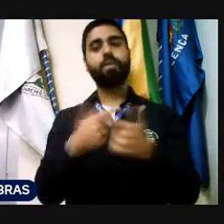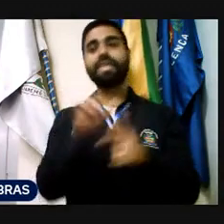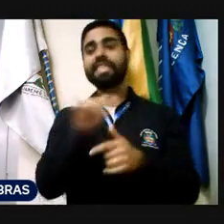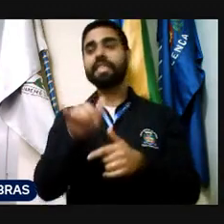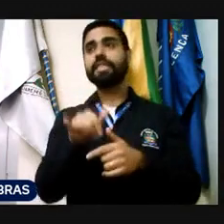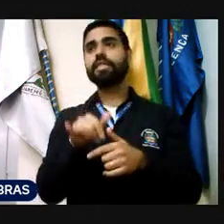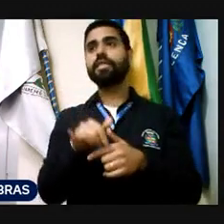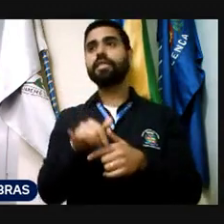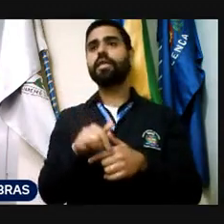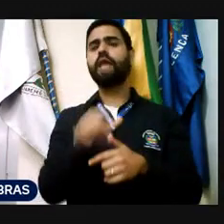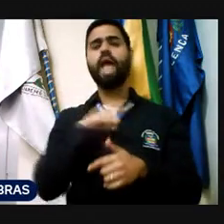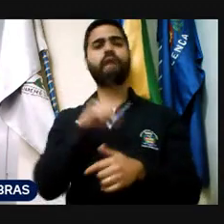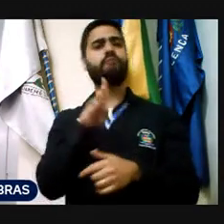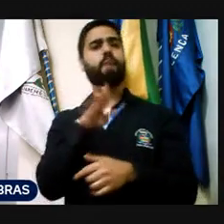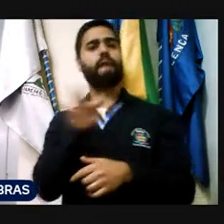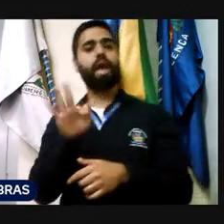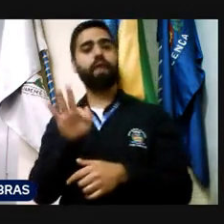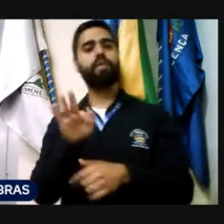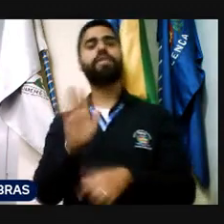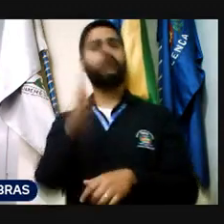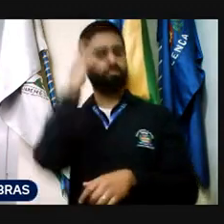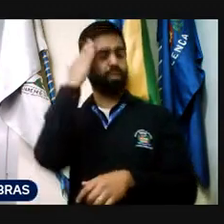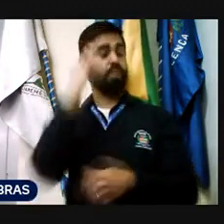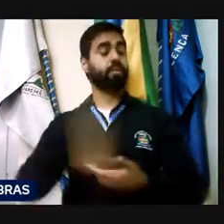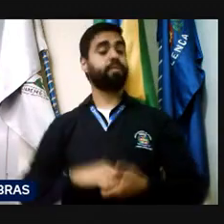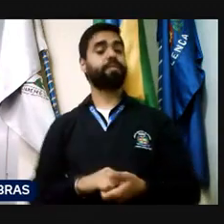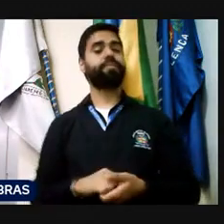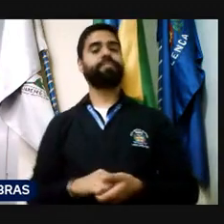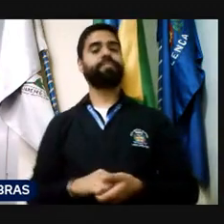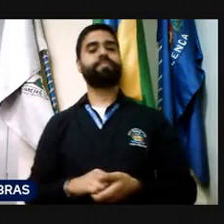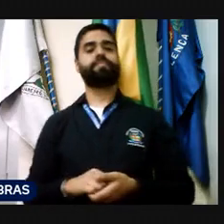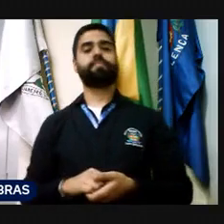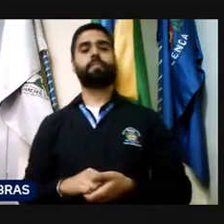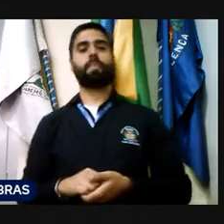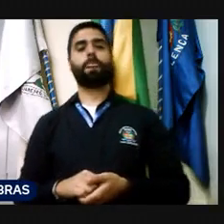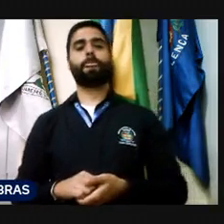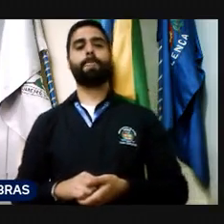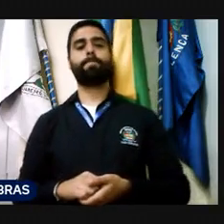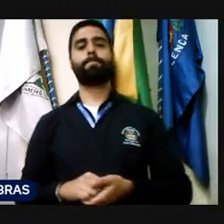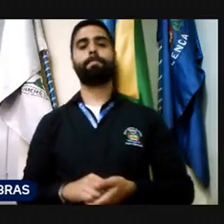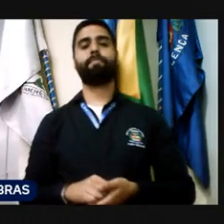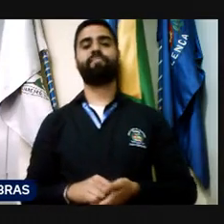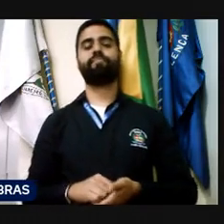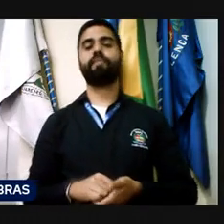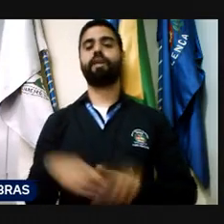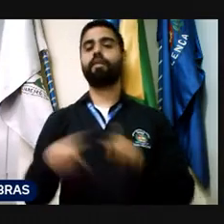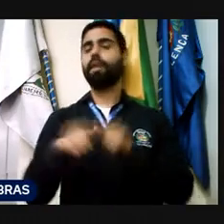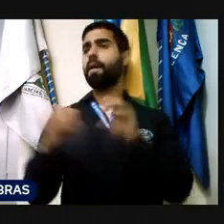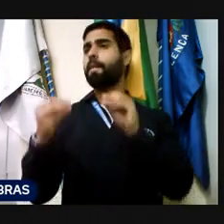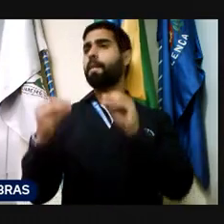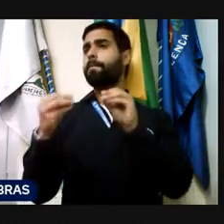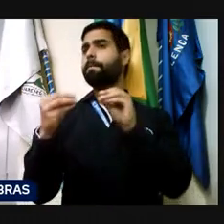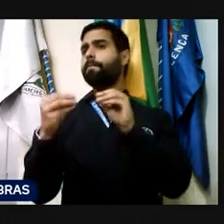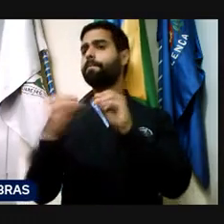parte do bairro de Fátima ali ainda, como todo mundo sabe, é ali, perto da padaria, tem um grande problema com as águas de